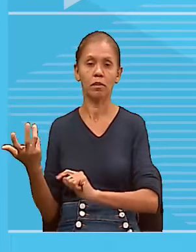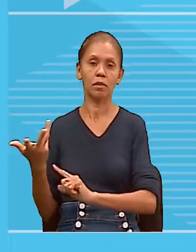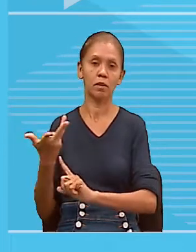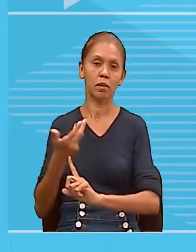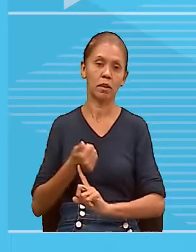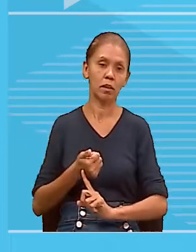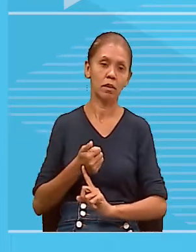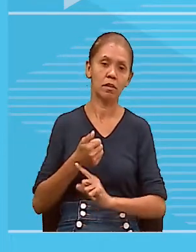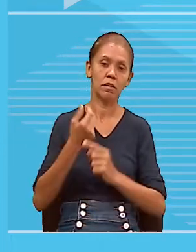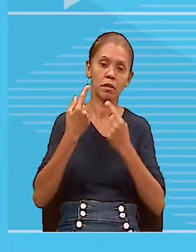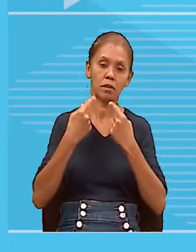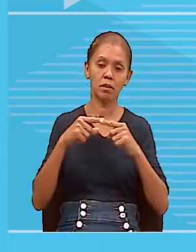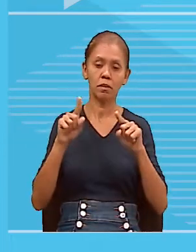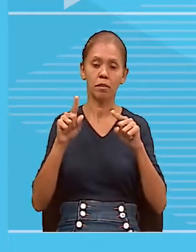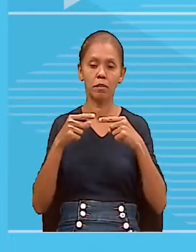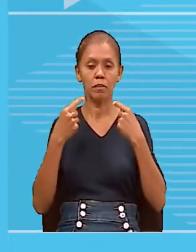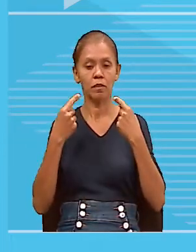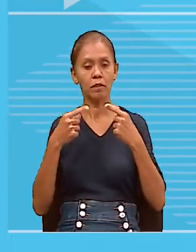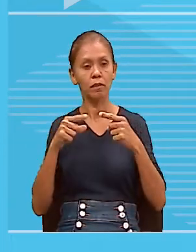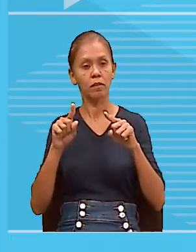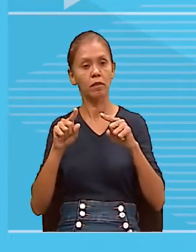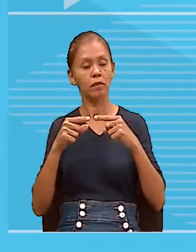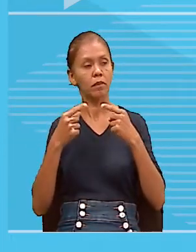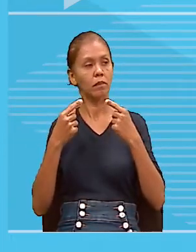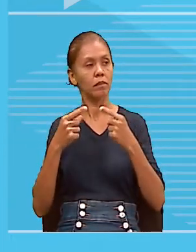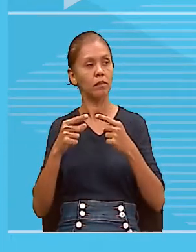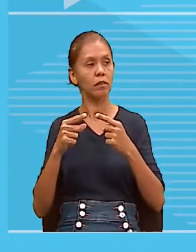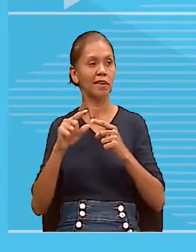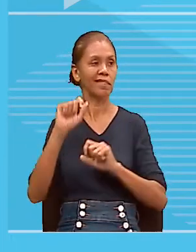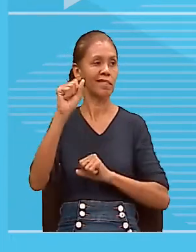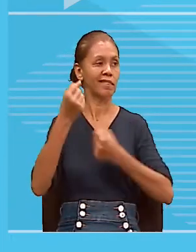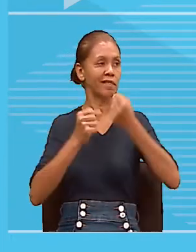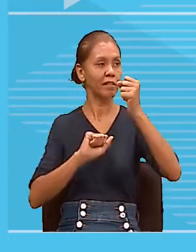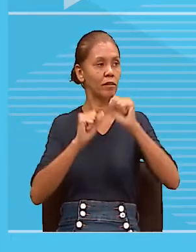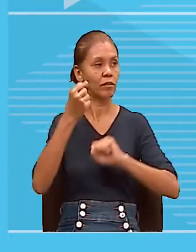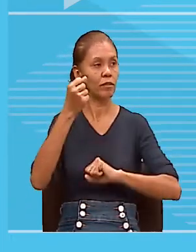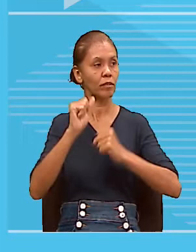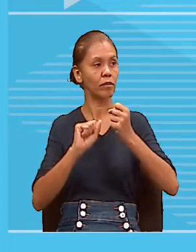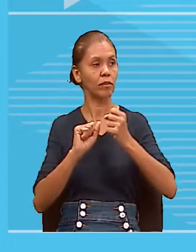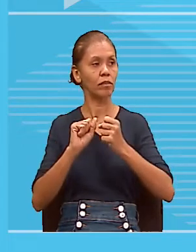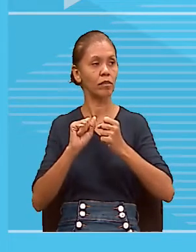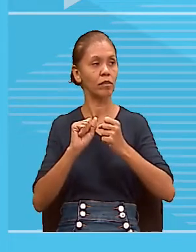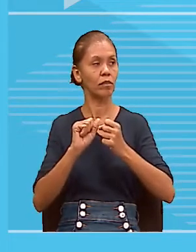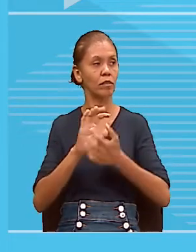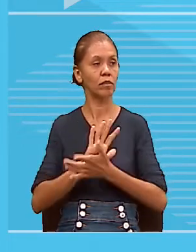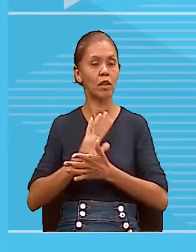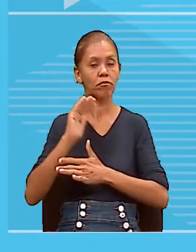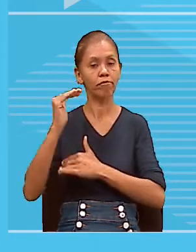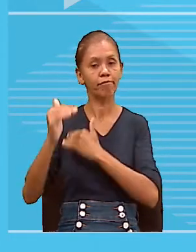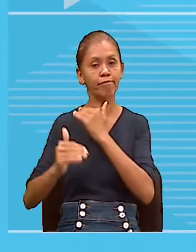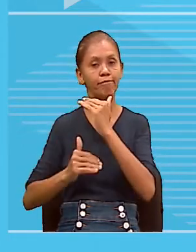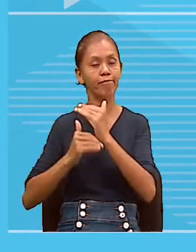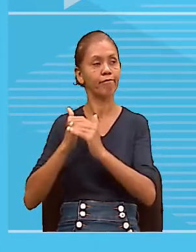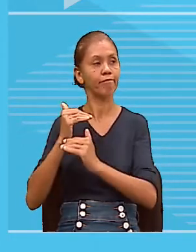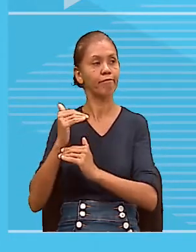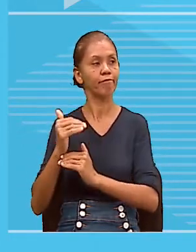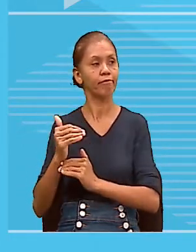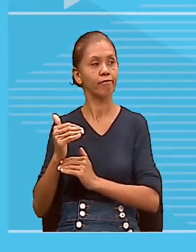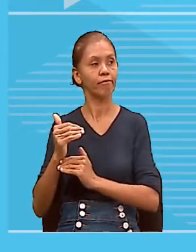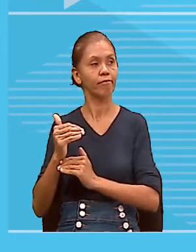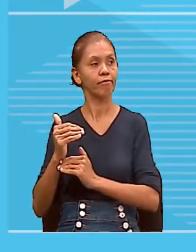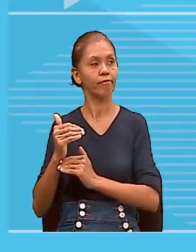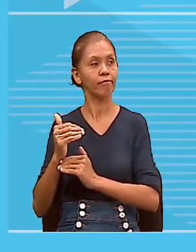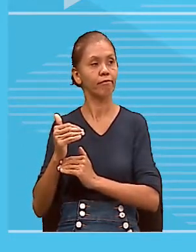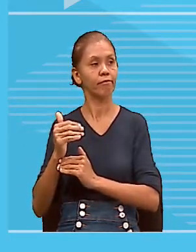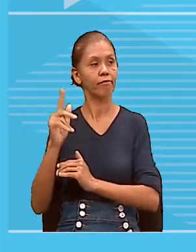na música na produção na indústria é um crescimento sobre a maneira e